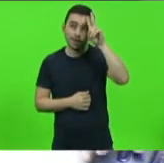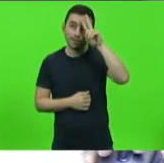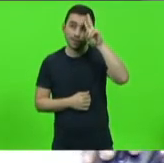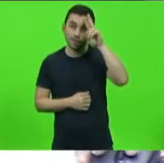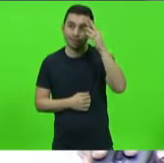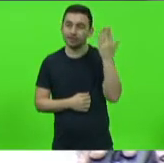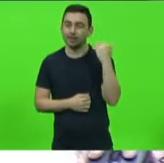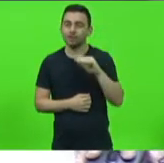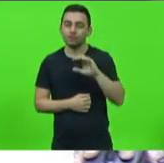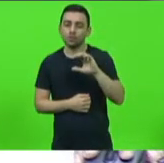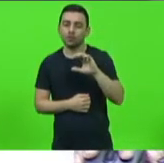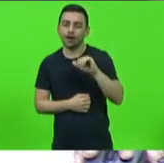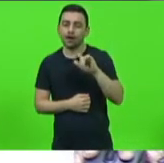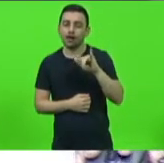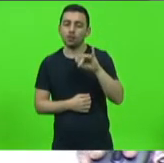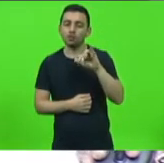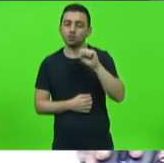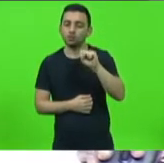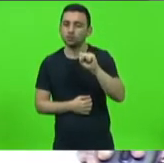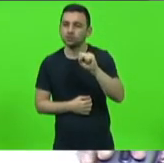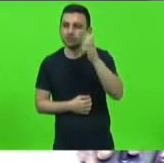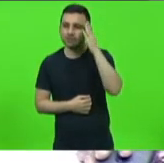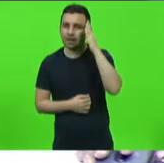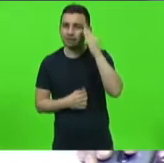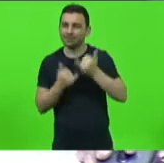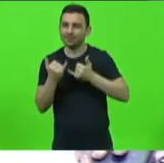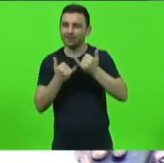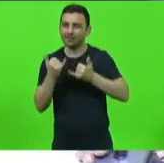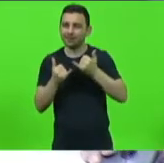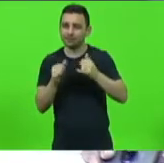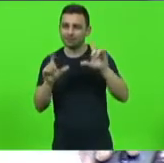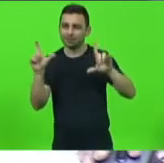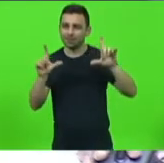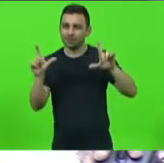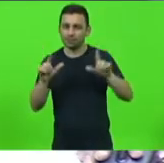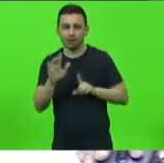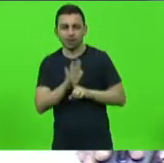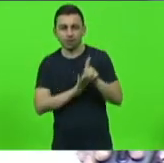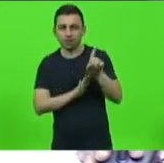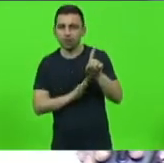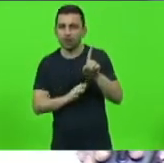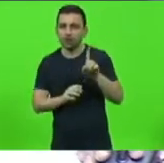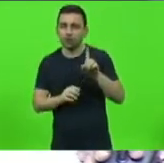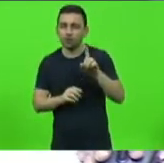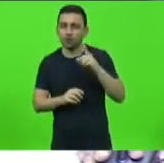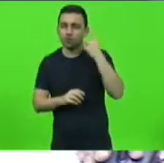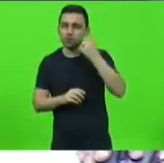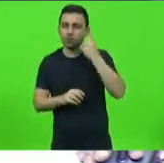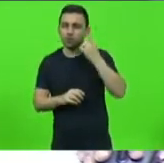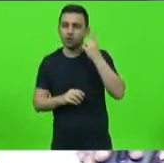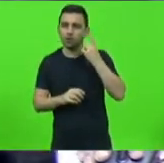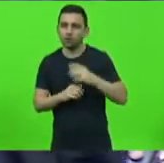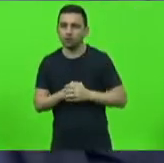na Praça é Nossa, quando ele faz aquela pergunta para o deputado João Plenário, e o João Plenário fala,